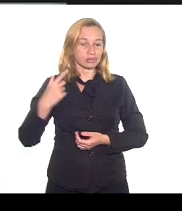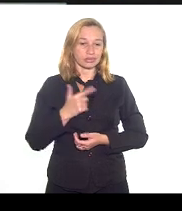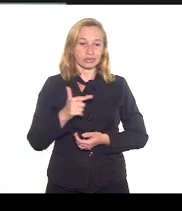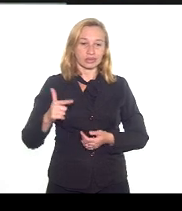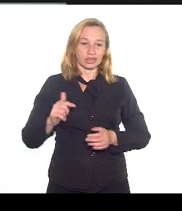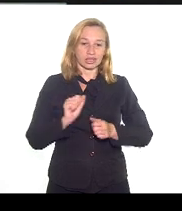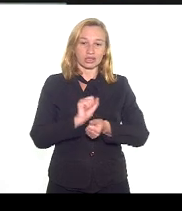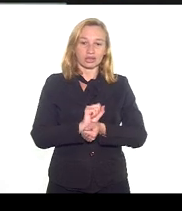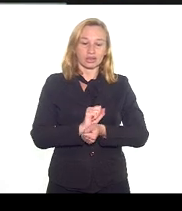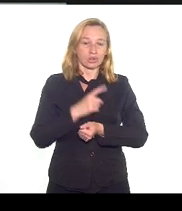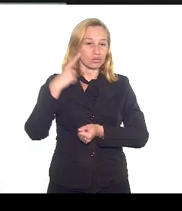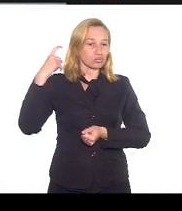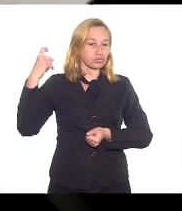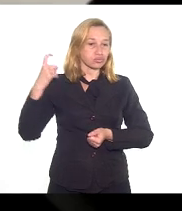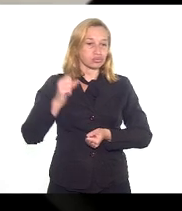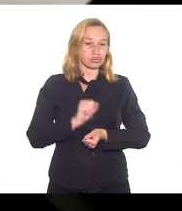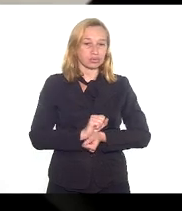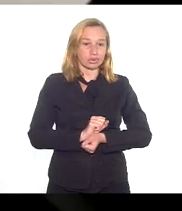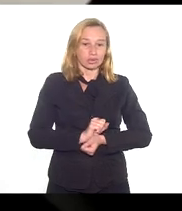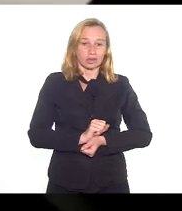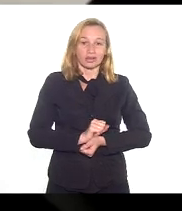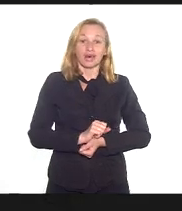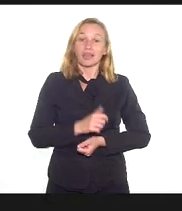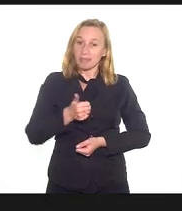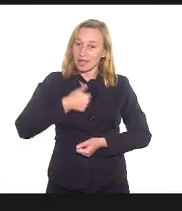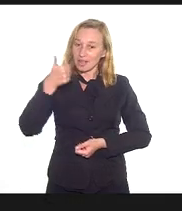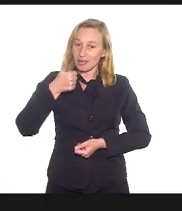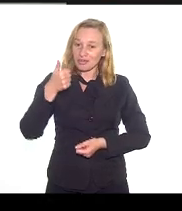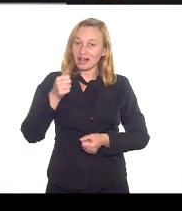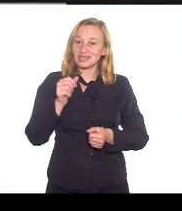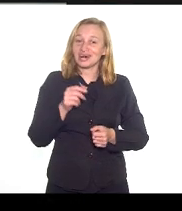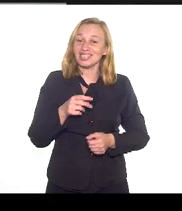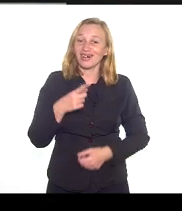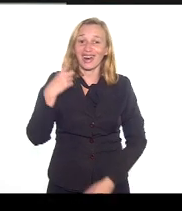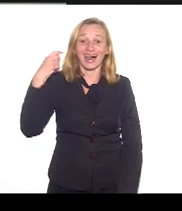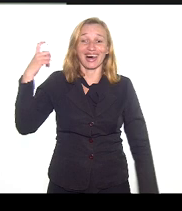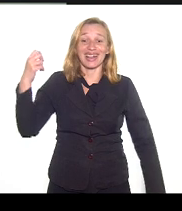Tá sem som, Dionísio, eu acho que é bom ficar sem som mesmo. É isso aí.